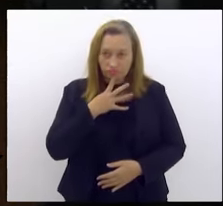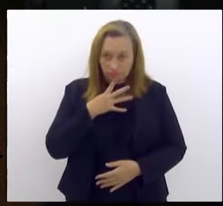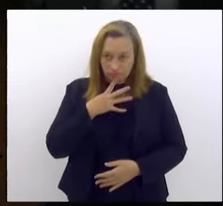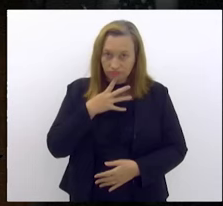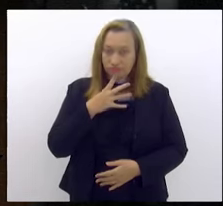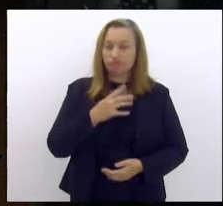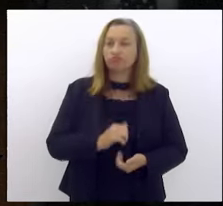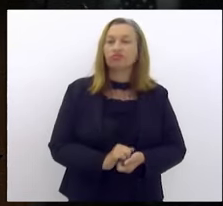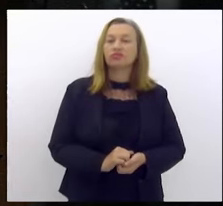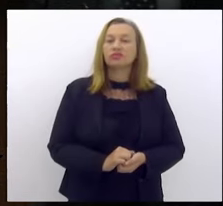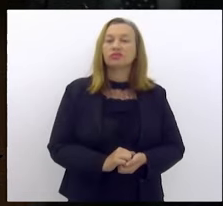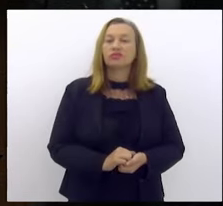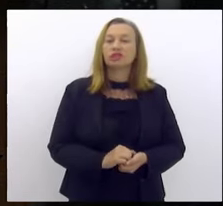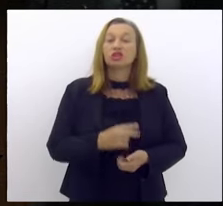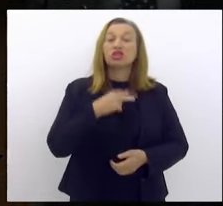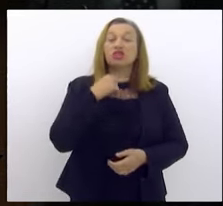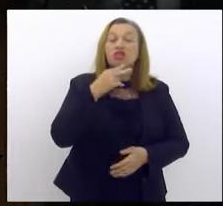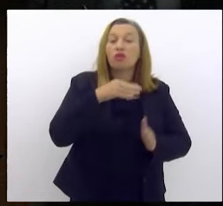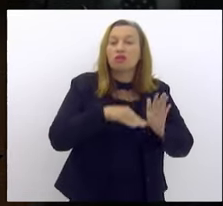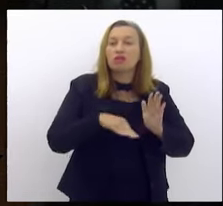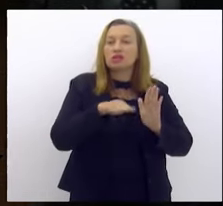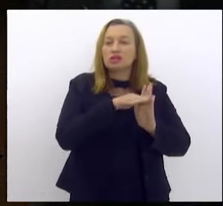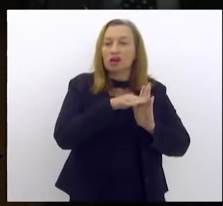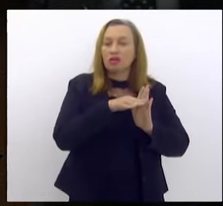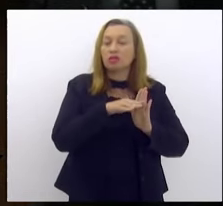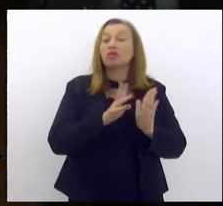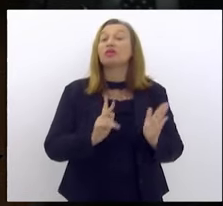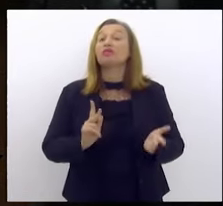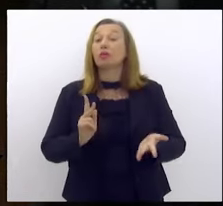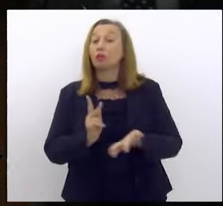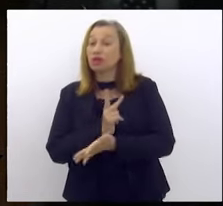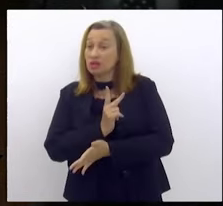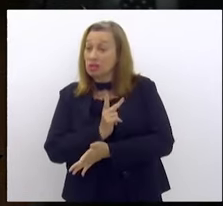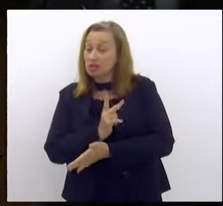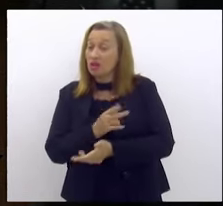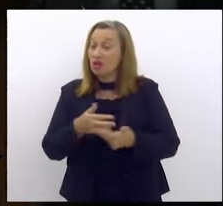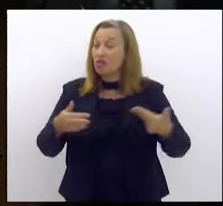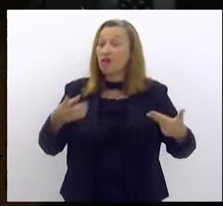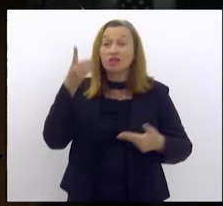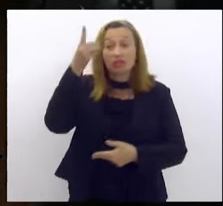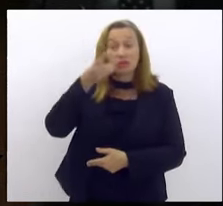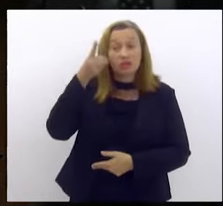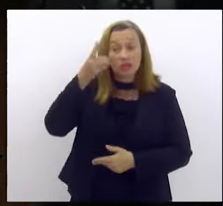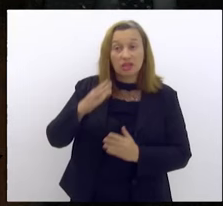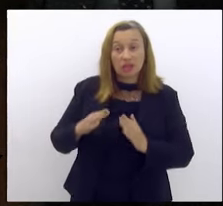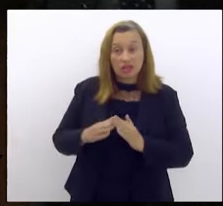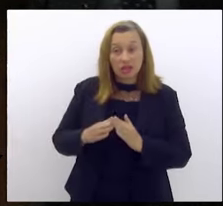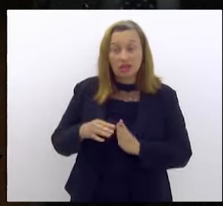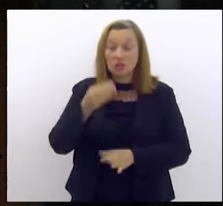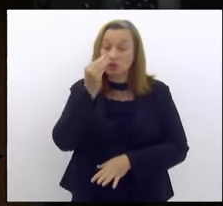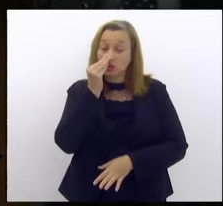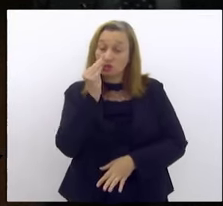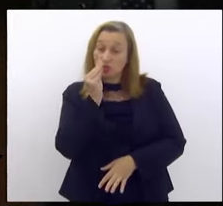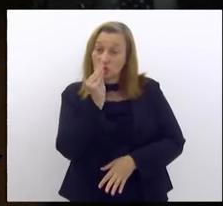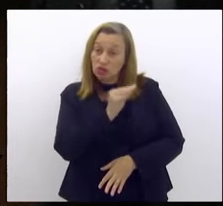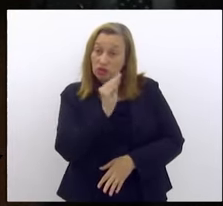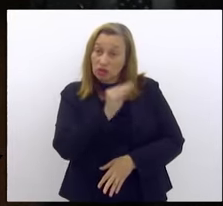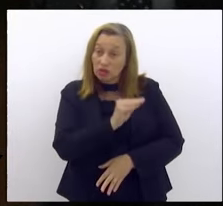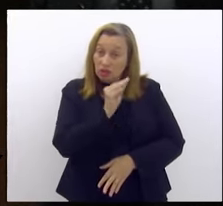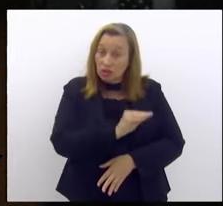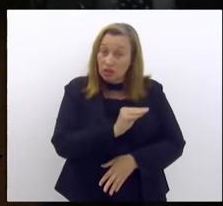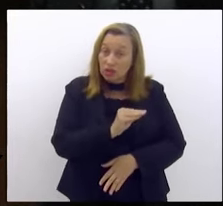eventual elevação de tom, foi no sentido de algo que vem acontecendo. Muitos deputados nessa casa têm sido desrespeitados, seja